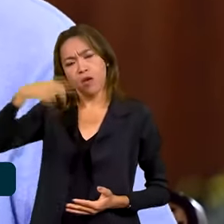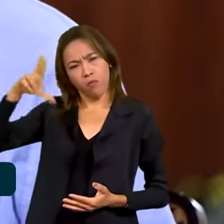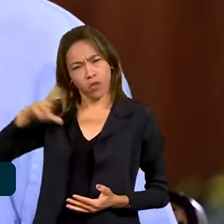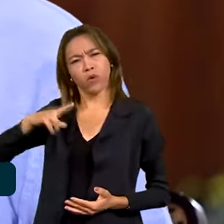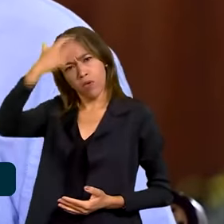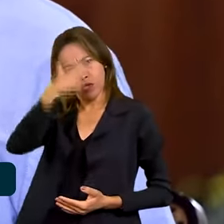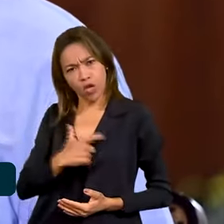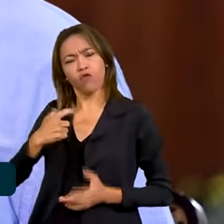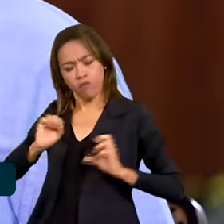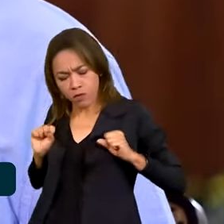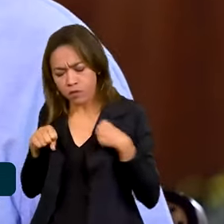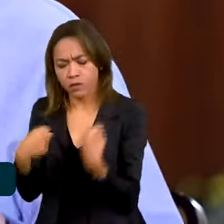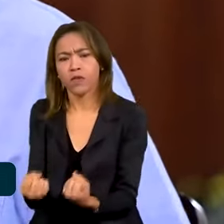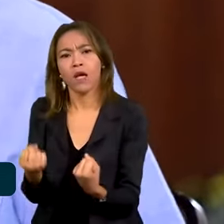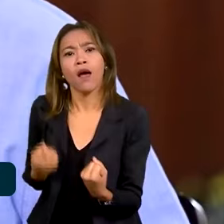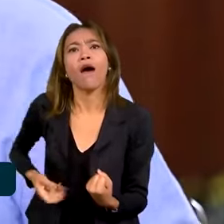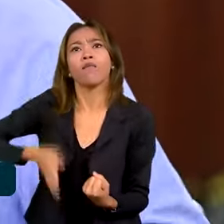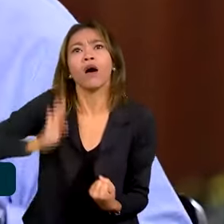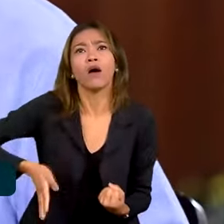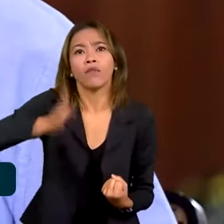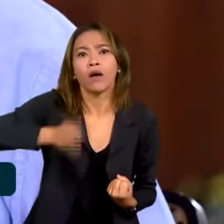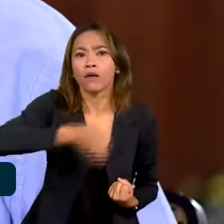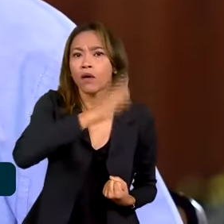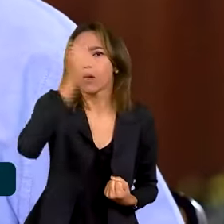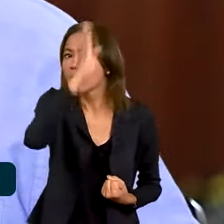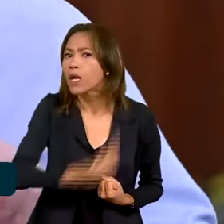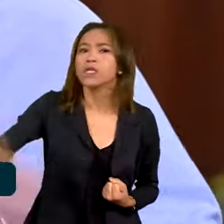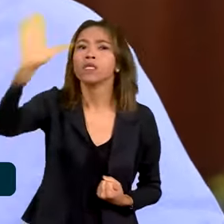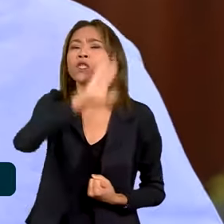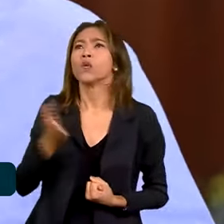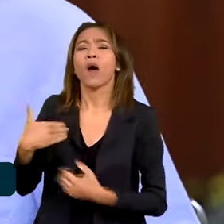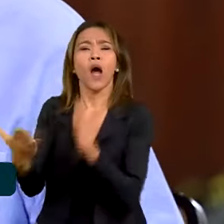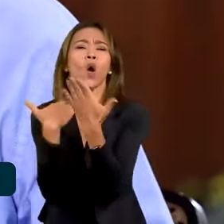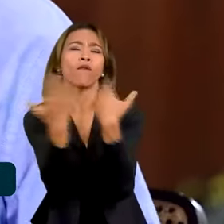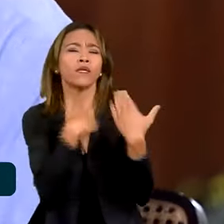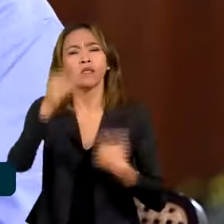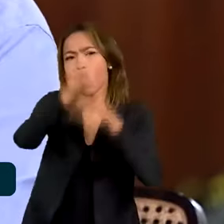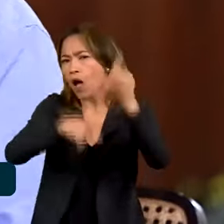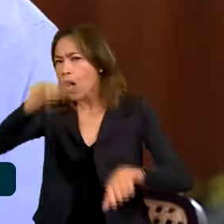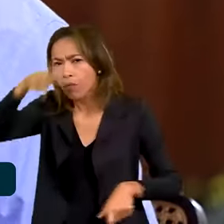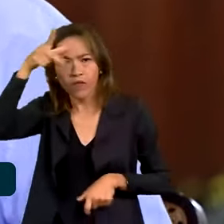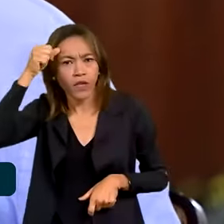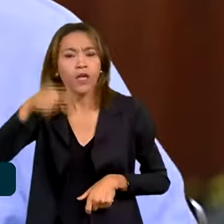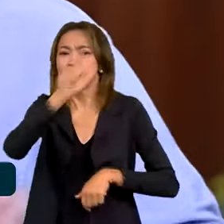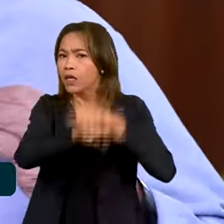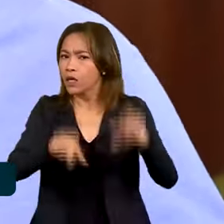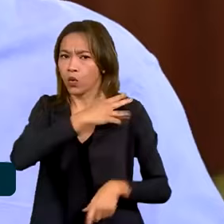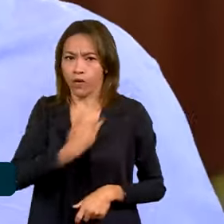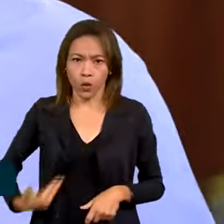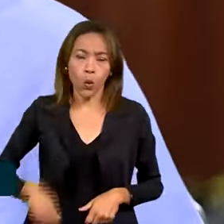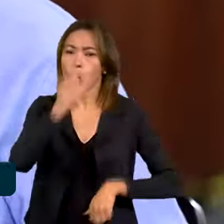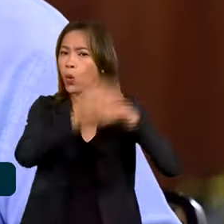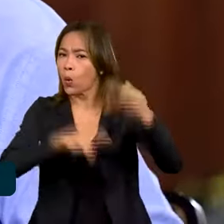vou me dedicar a viajar ao Brasil, a conversar com prefeitos, a conversar com governadores, a conversar com sindicalistas, a conversar com a juventude, a conversar